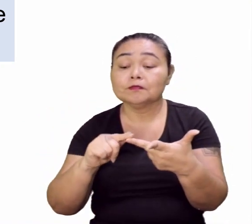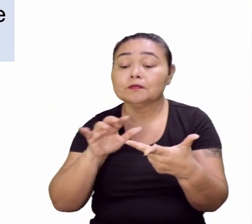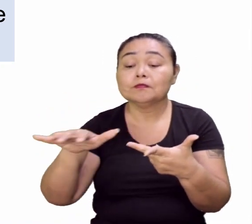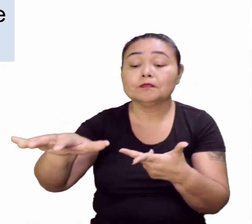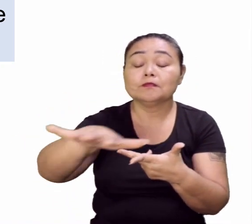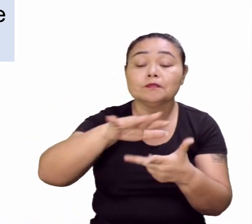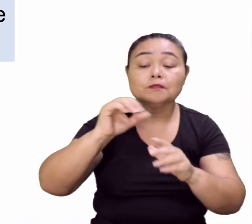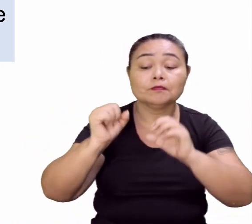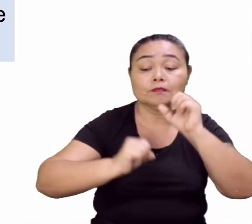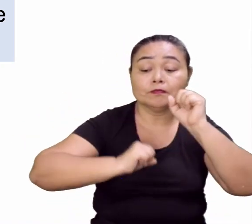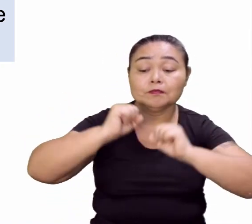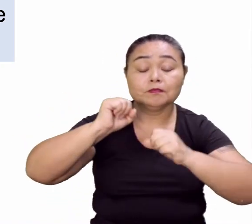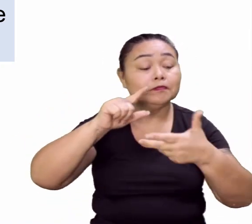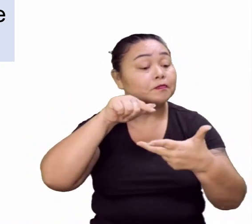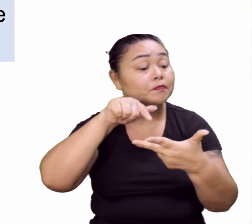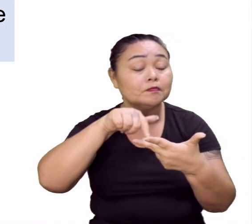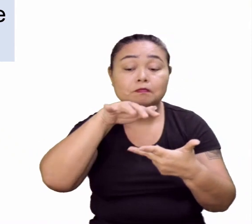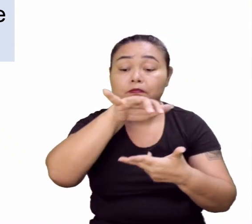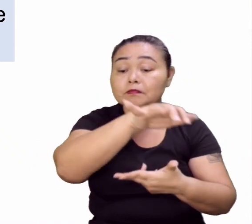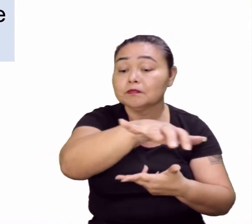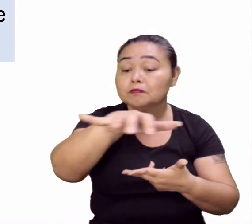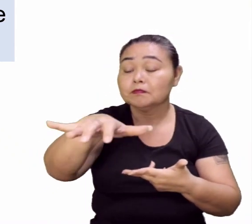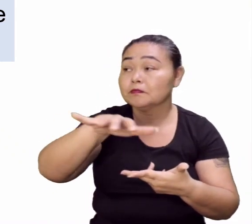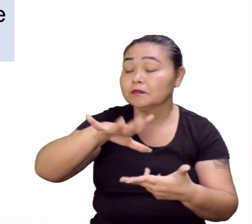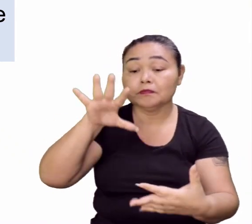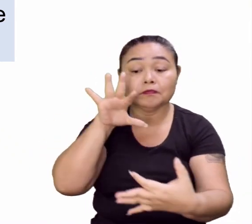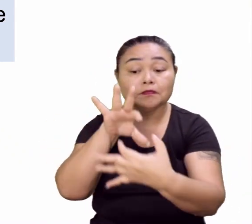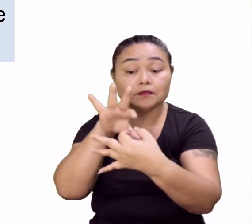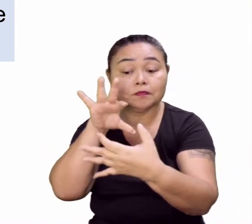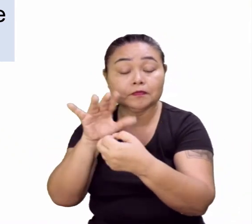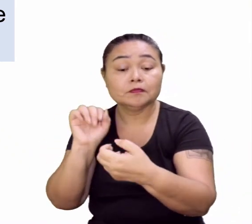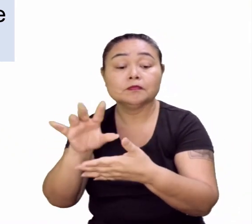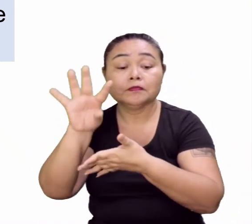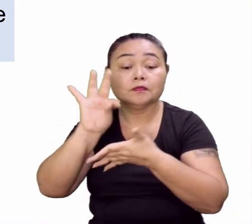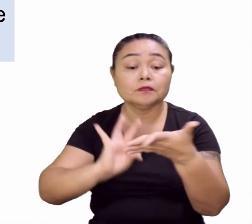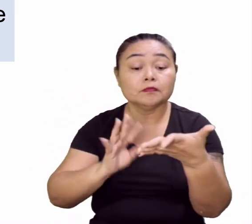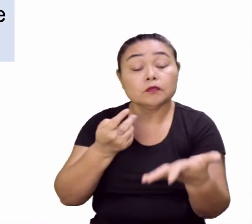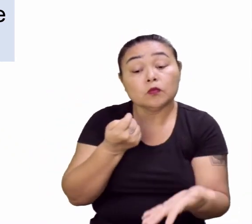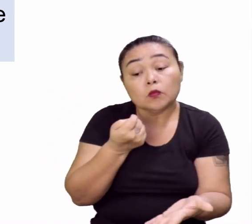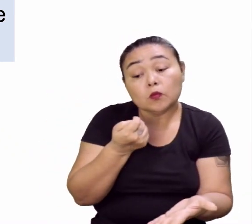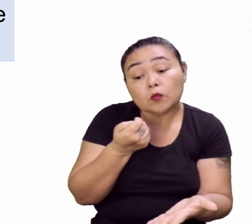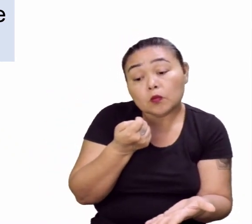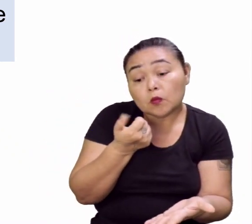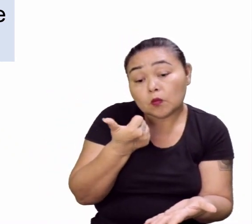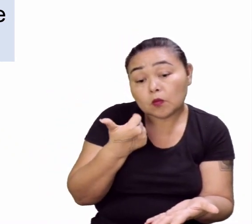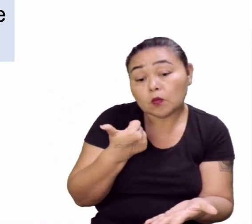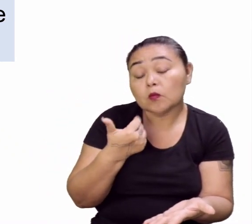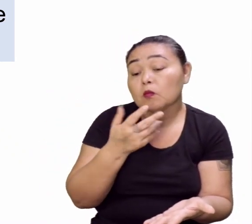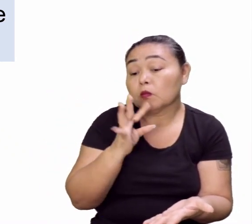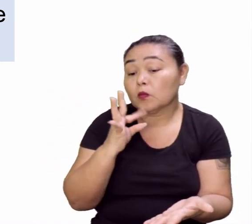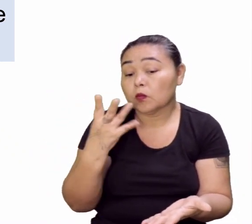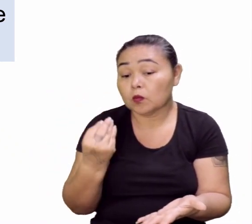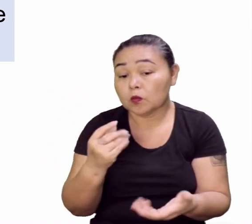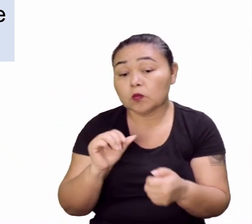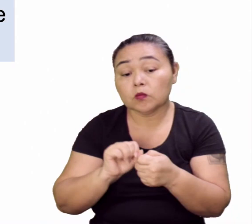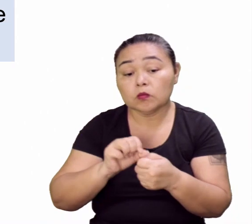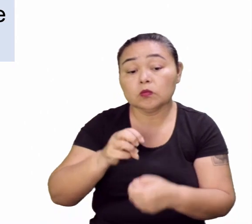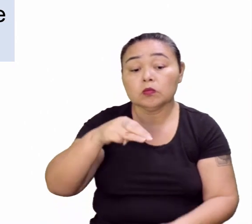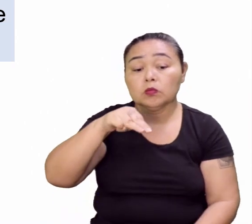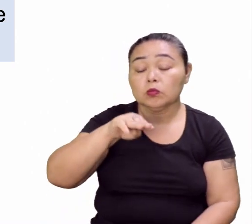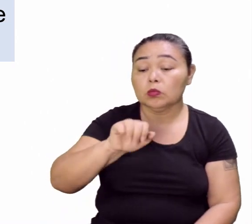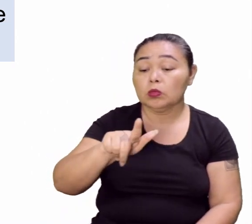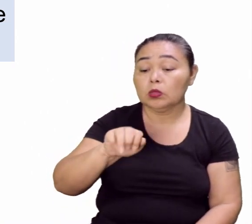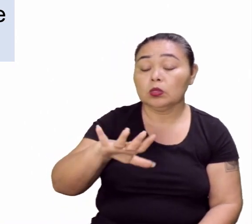setor industrial. Não é isso, exatamente. Rogério? E é interessante que o texto está falando quase todas são megacidades. Não confundam cidades